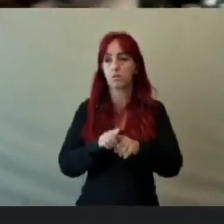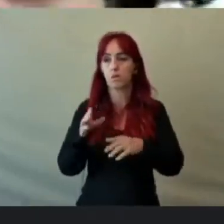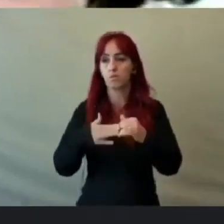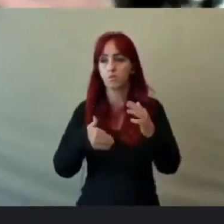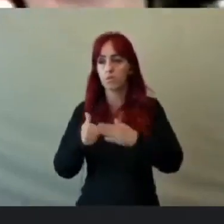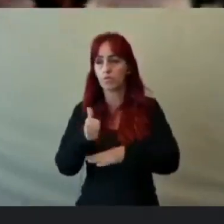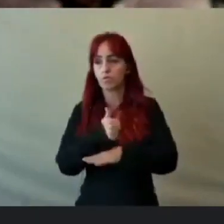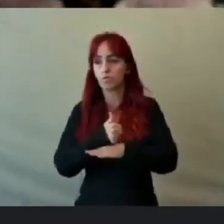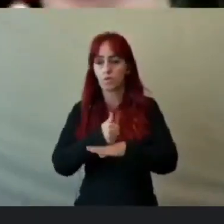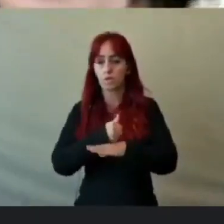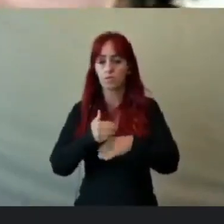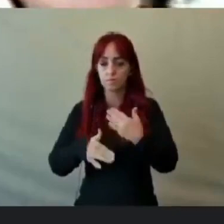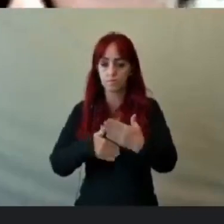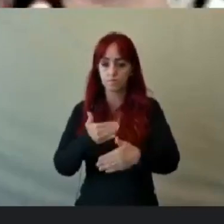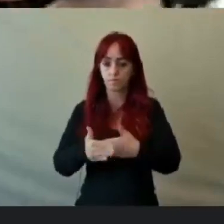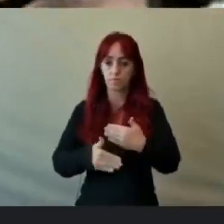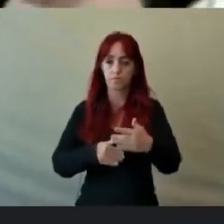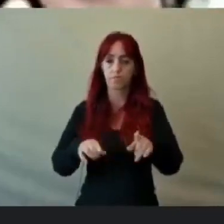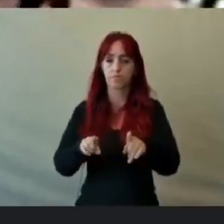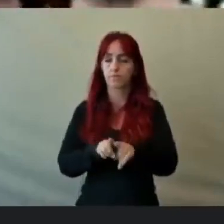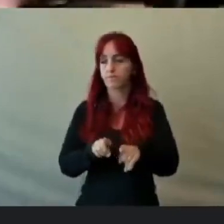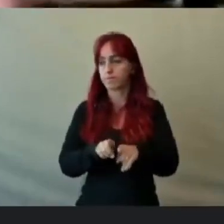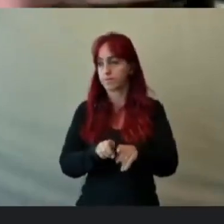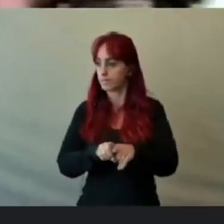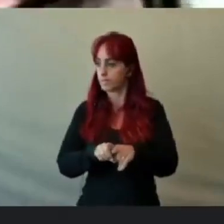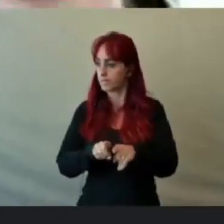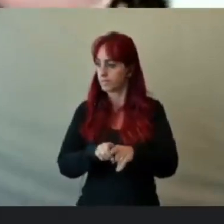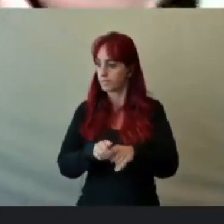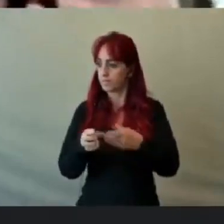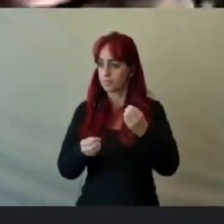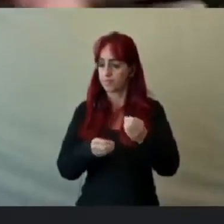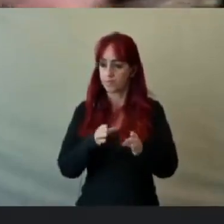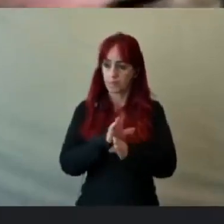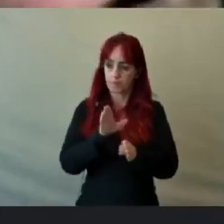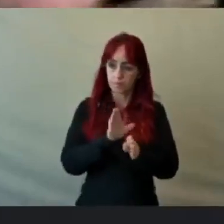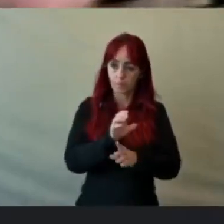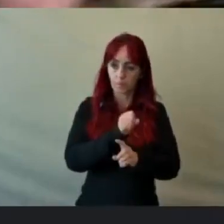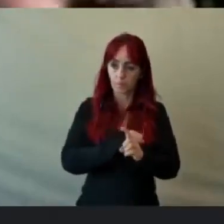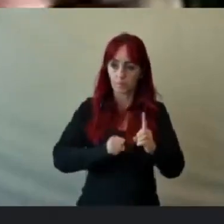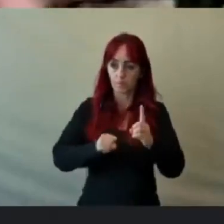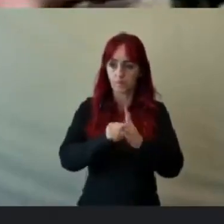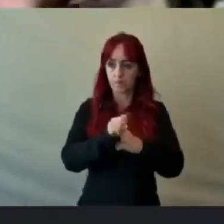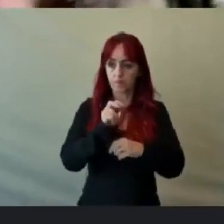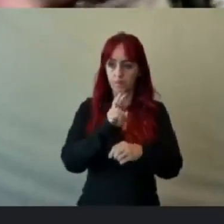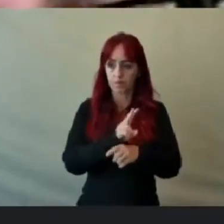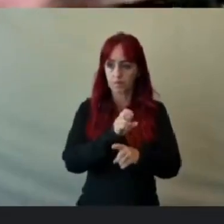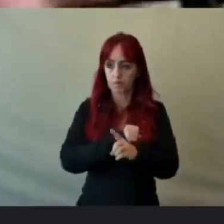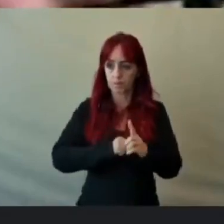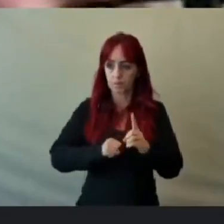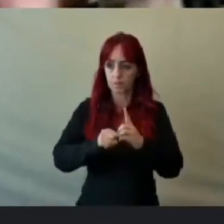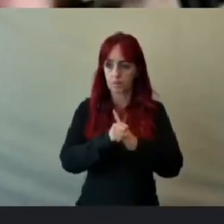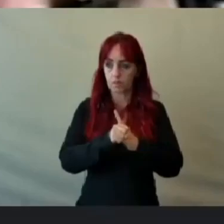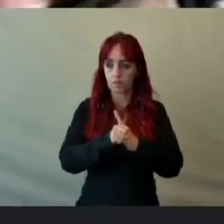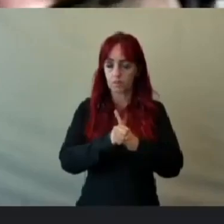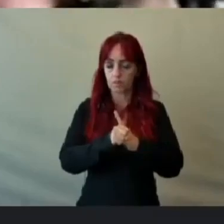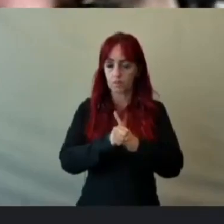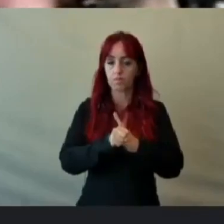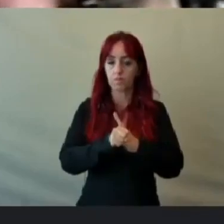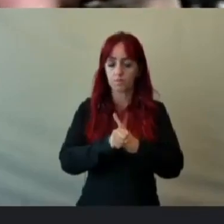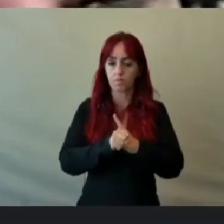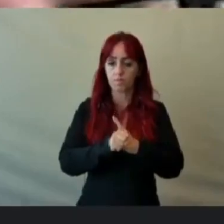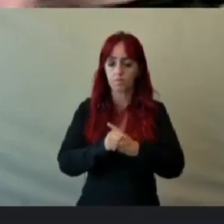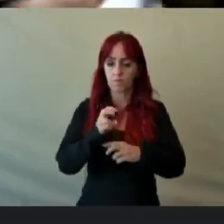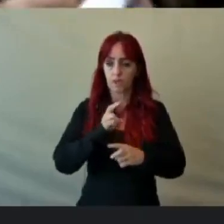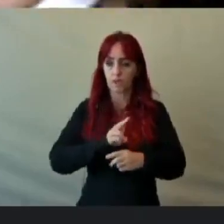assim como orientadores sociais estudadores sociais estudadores de dose nessa função aí de prestar os cuidados